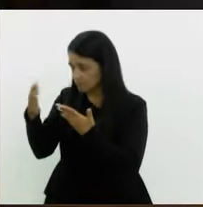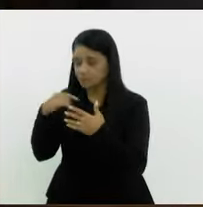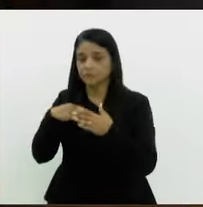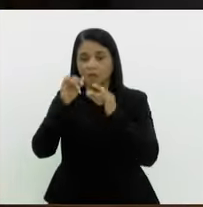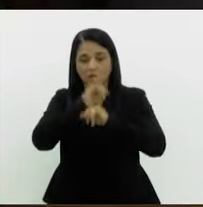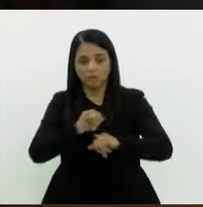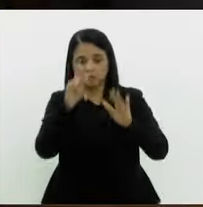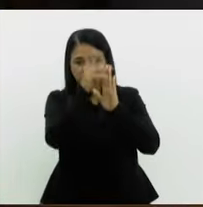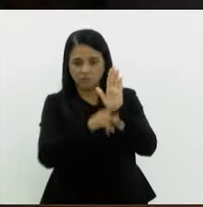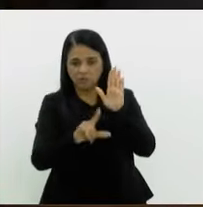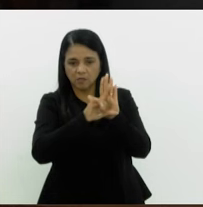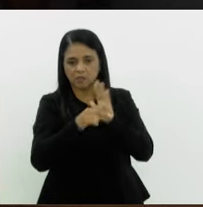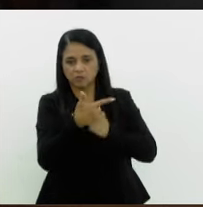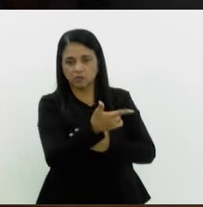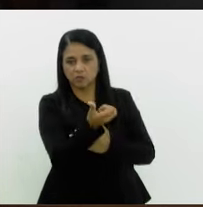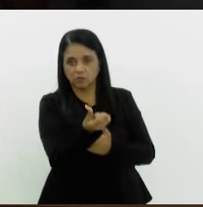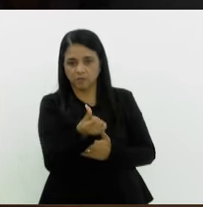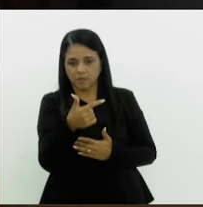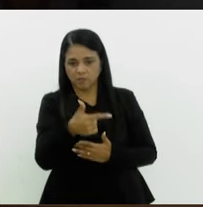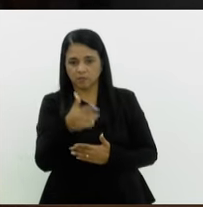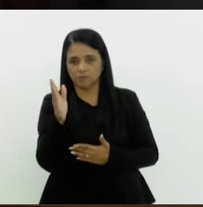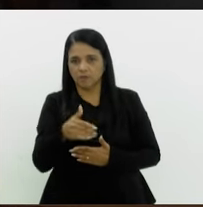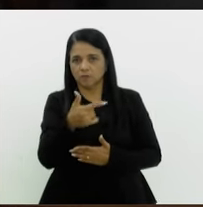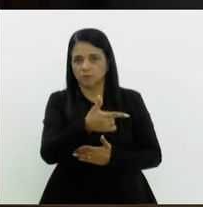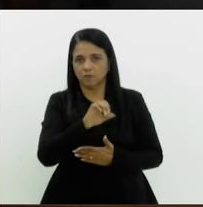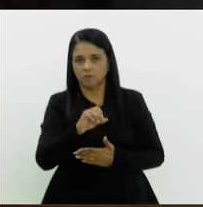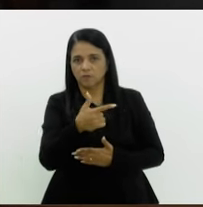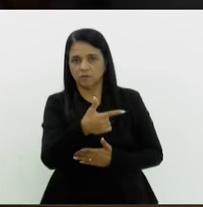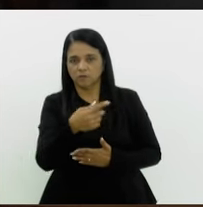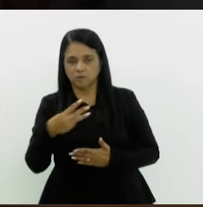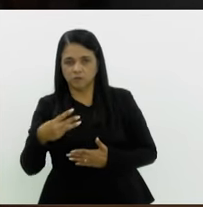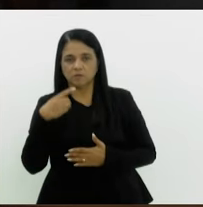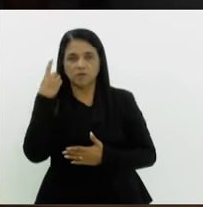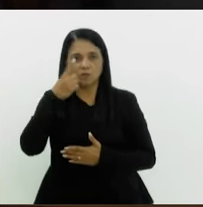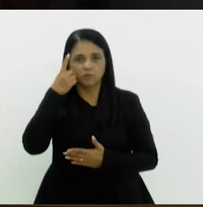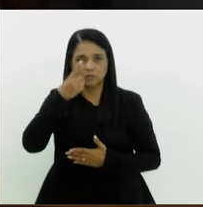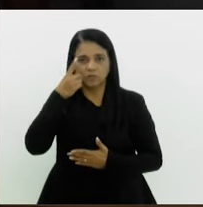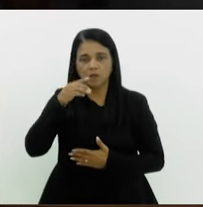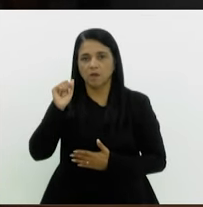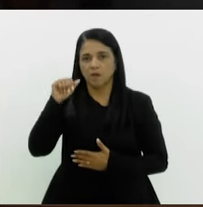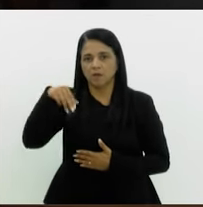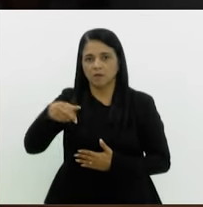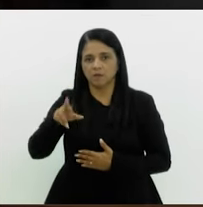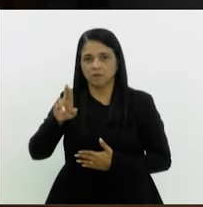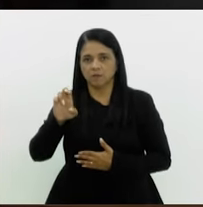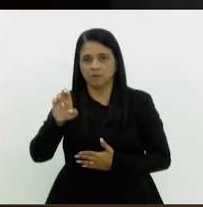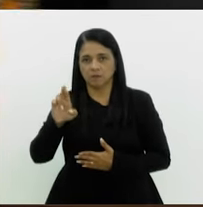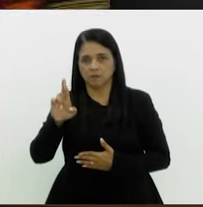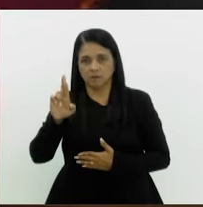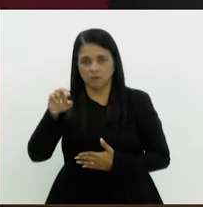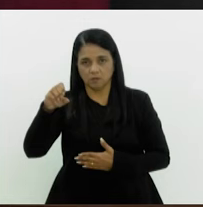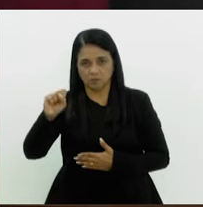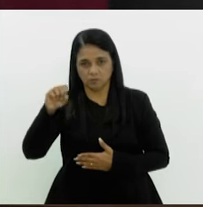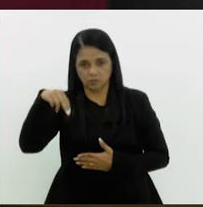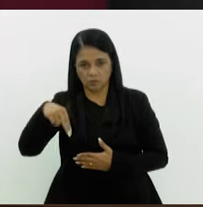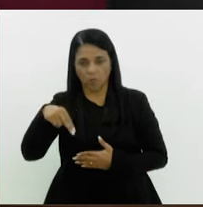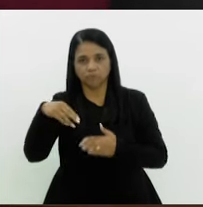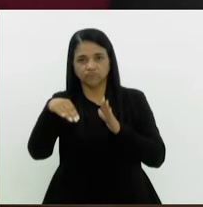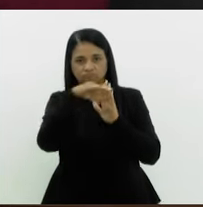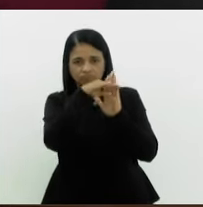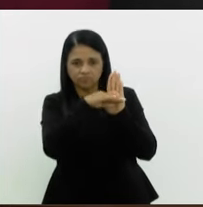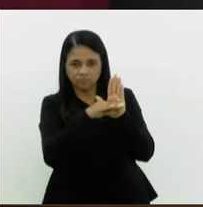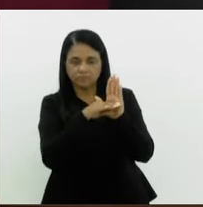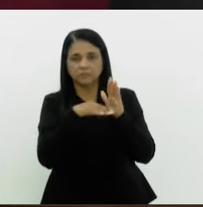Anuncio. Projeto de lei número 262 de 2023, de autoria do deputado Anderson Moraes, que institui o Programa de Saúde